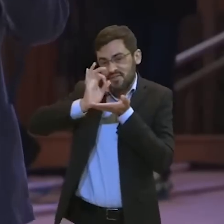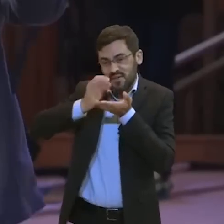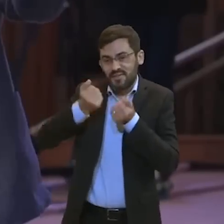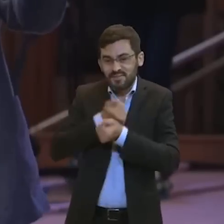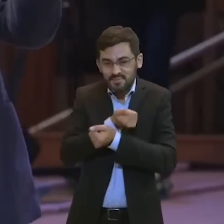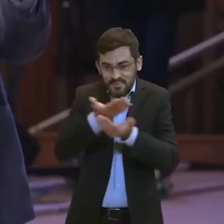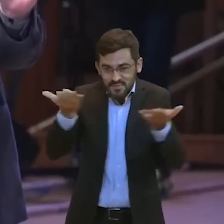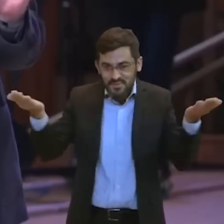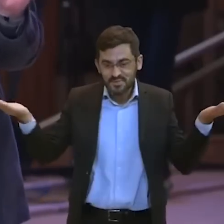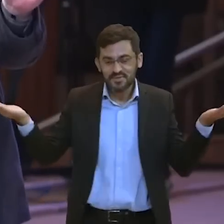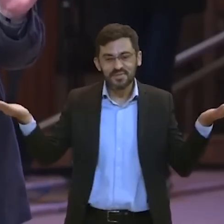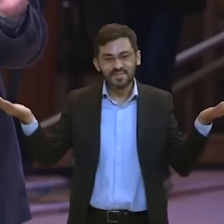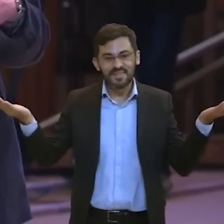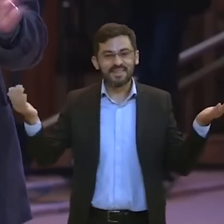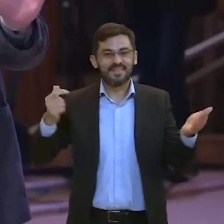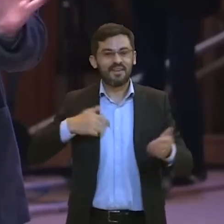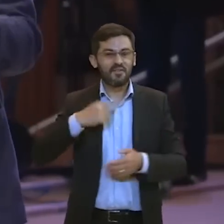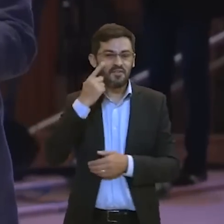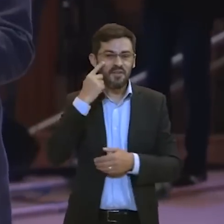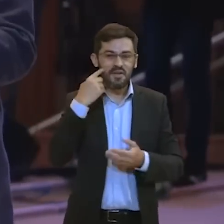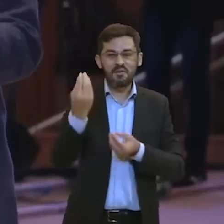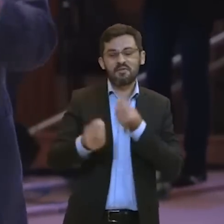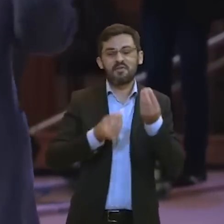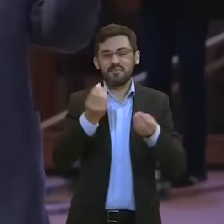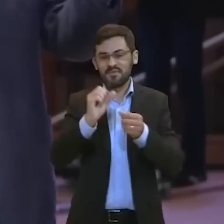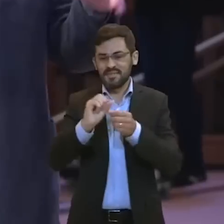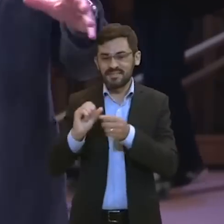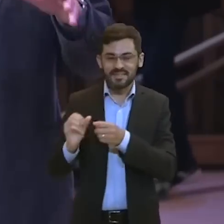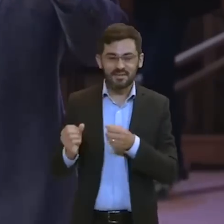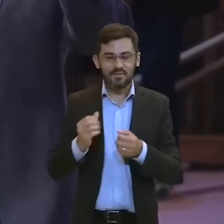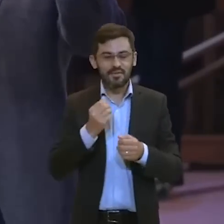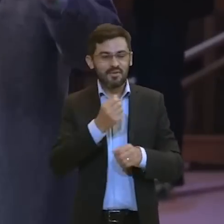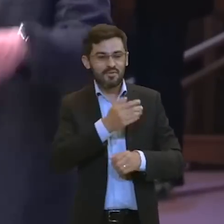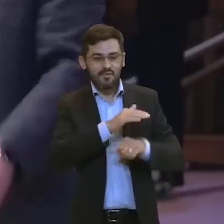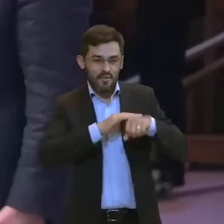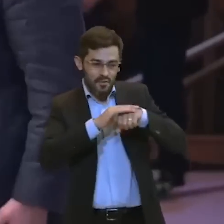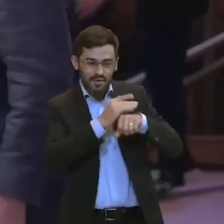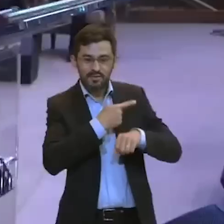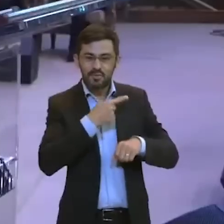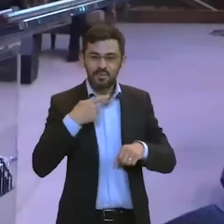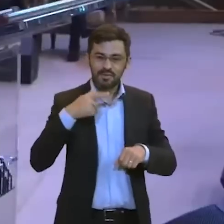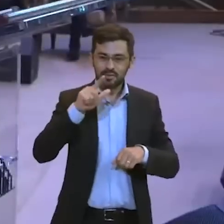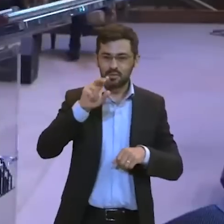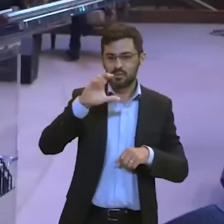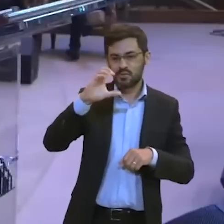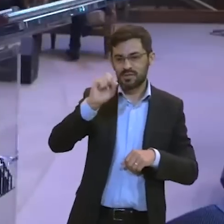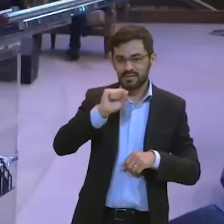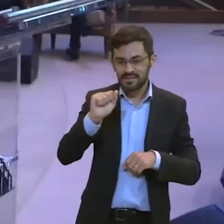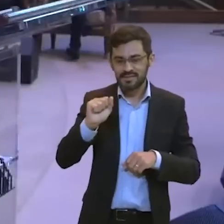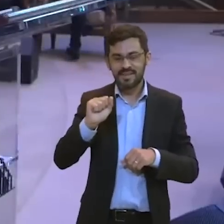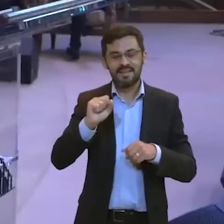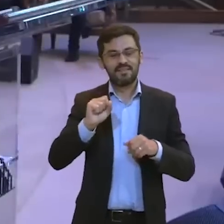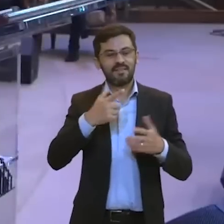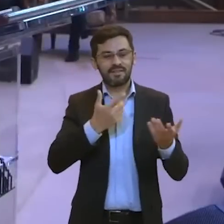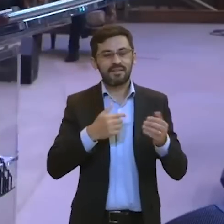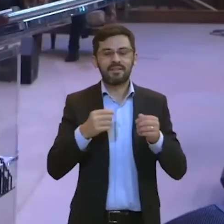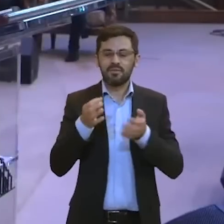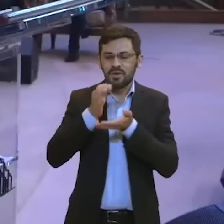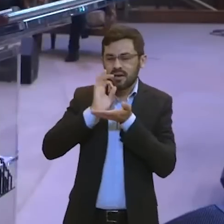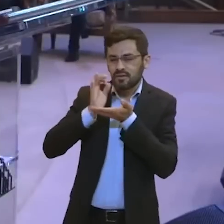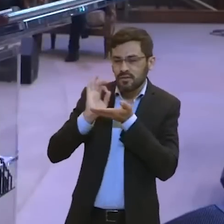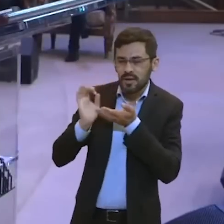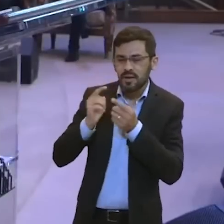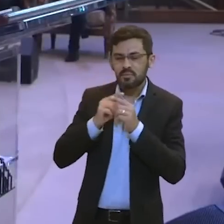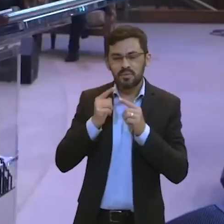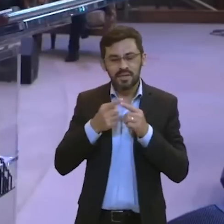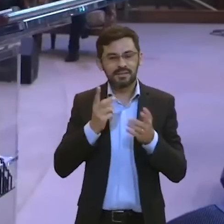Então, se vira lá, né? Tá? Então fala com o Lucas lá, tal, se vira lá, e vocês vão tomar um café, porque depois